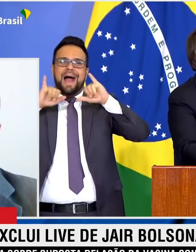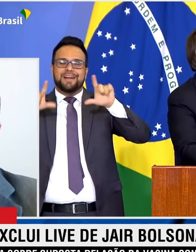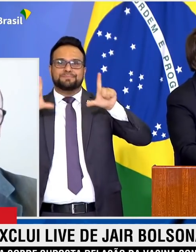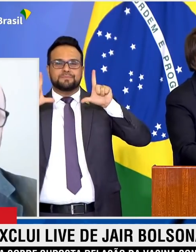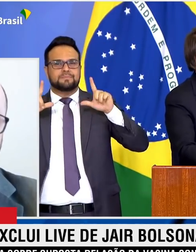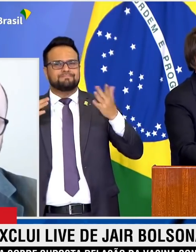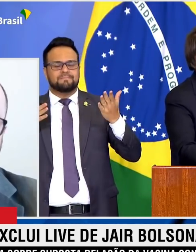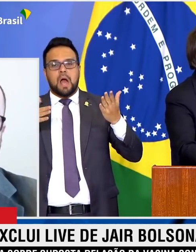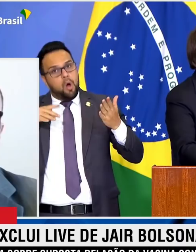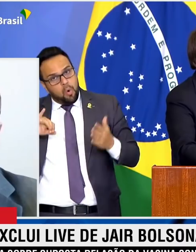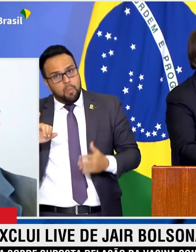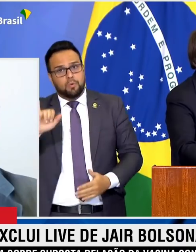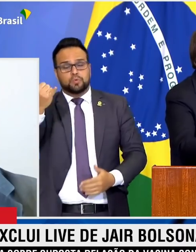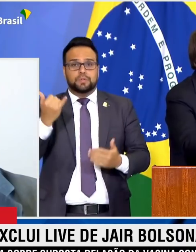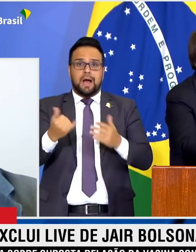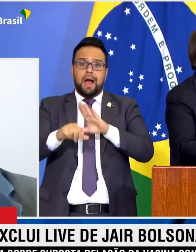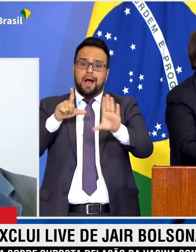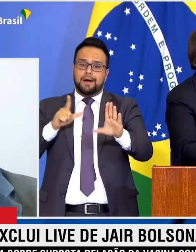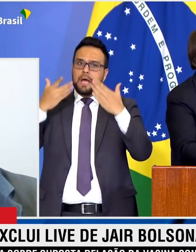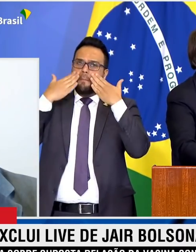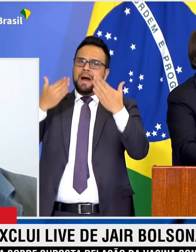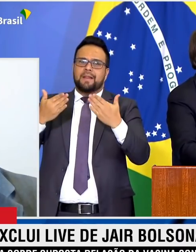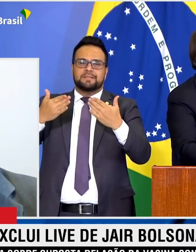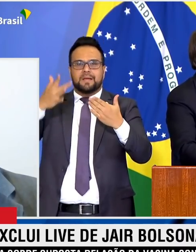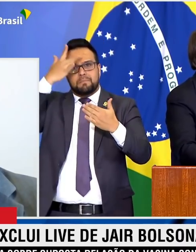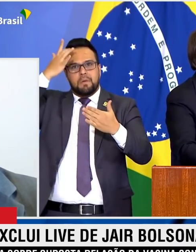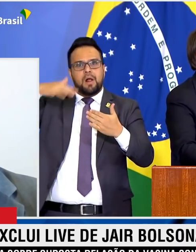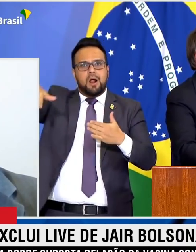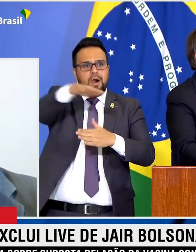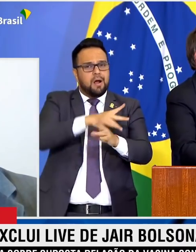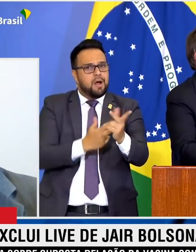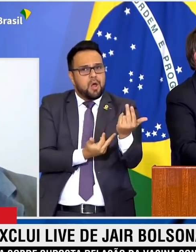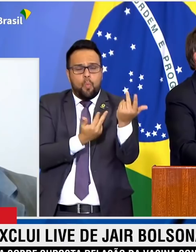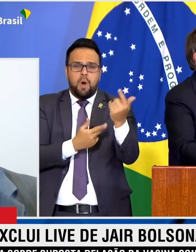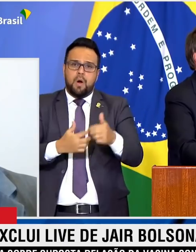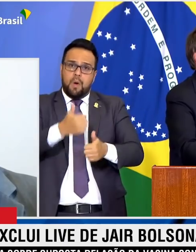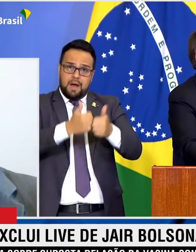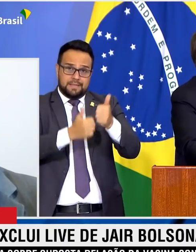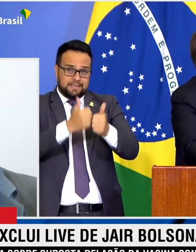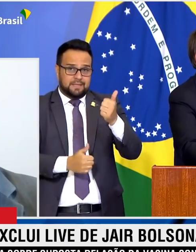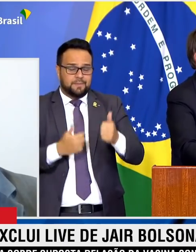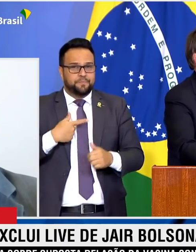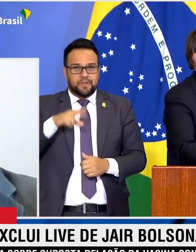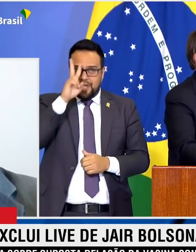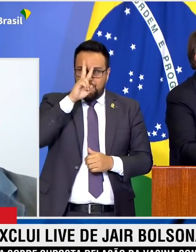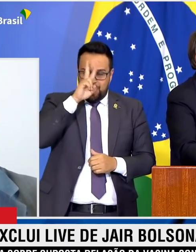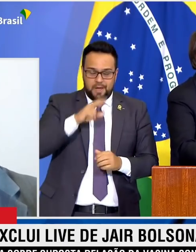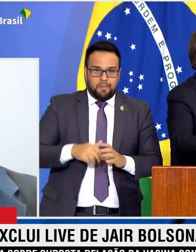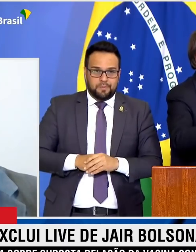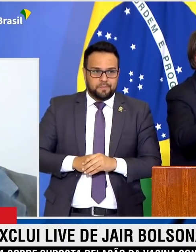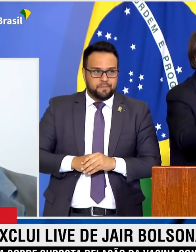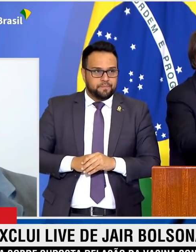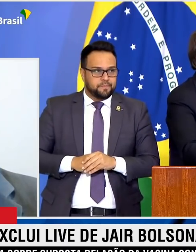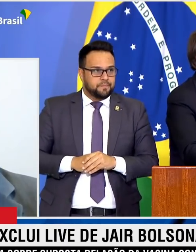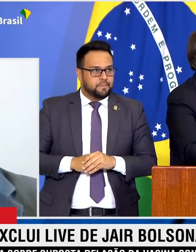em programas sociais e medidas do Brasil tendo em vista lá é 2026 quando ele